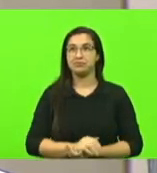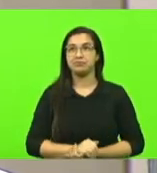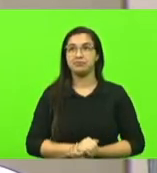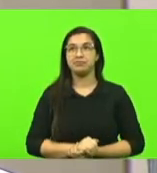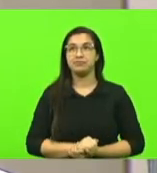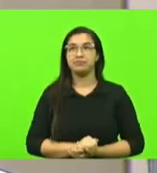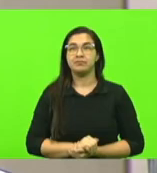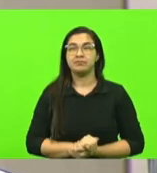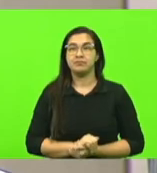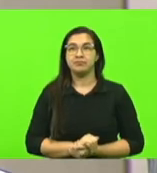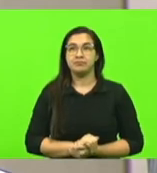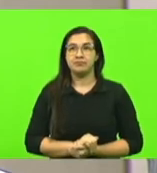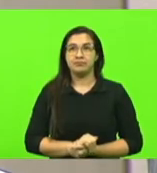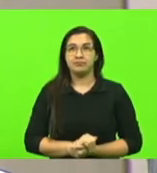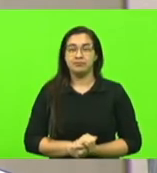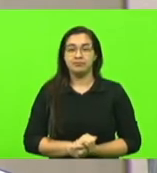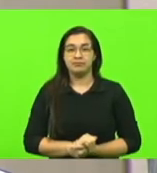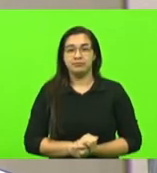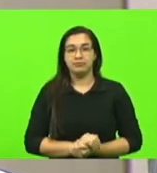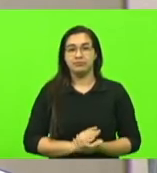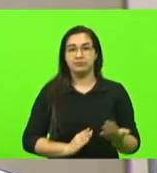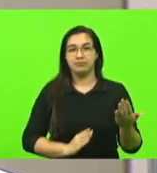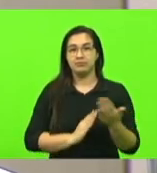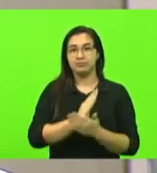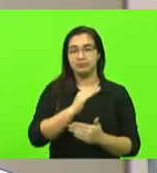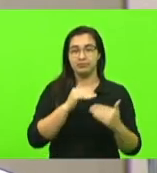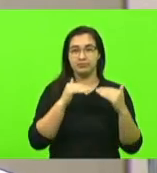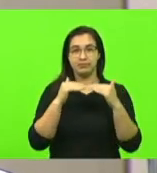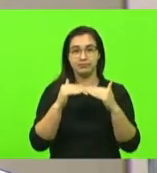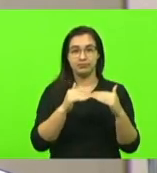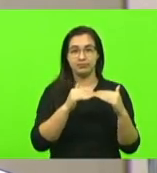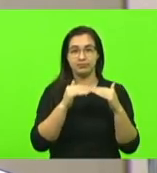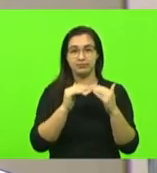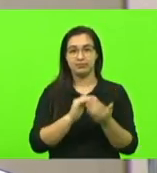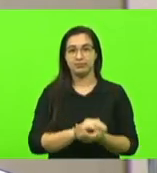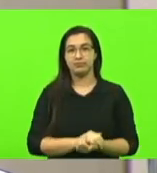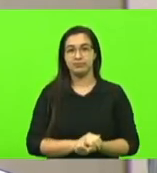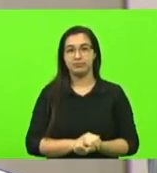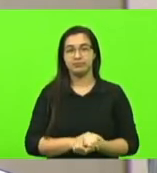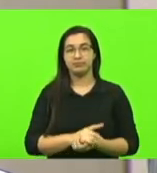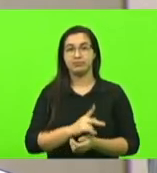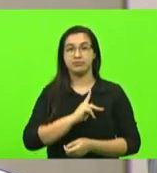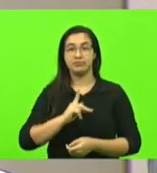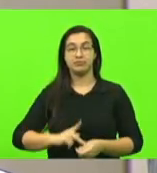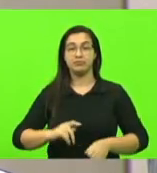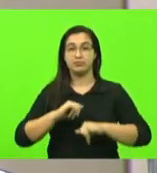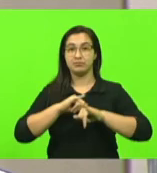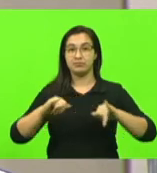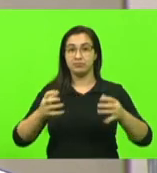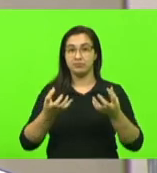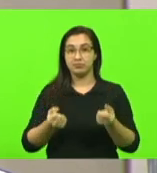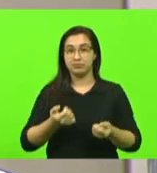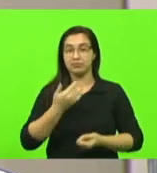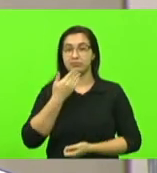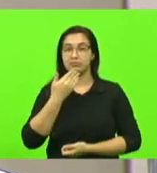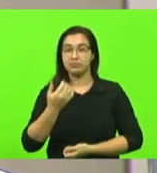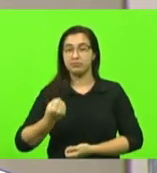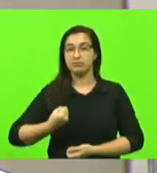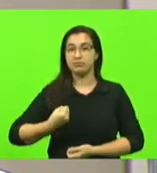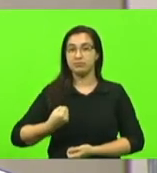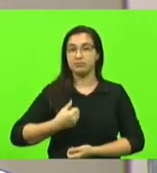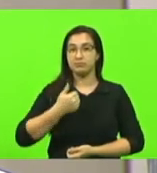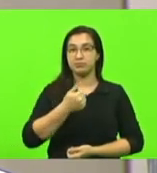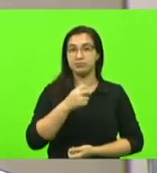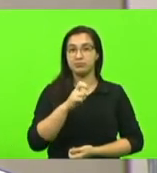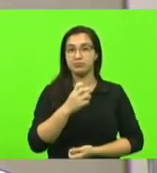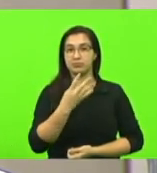votação. Deputados que aprovam, permaneçam como se encontra. Aprovado por unanimidade. Esta presidência comunica que defere os seguintes requerimentos, requerimentos